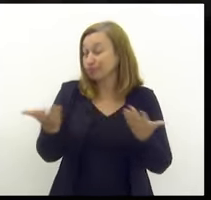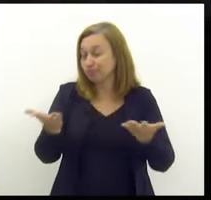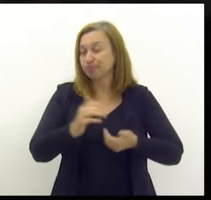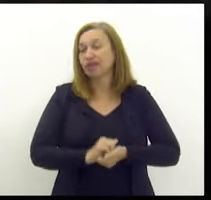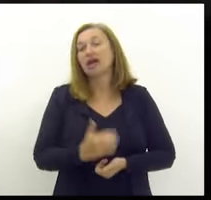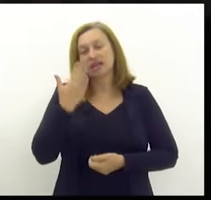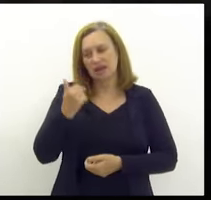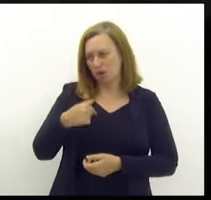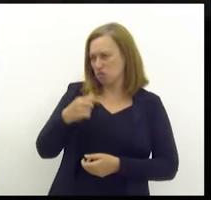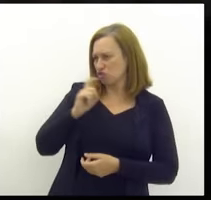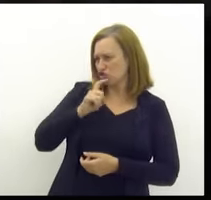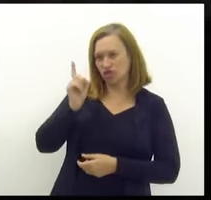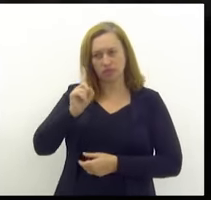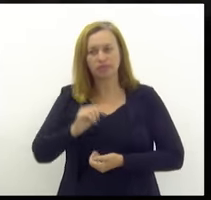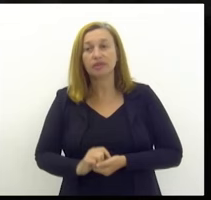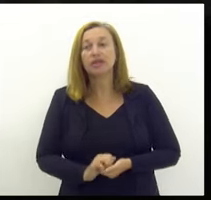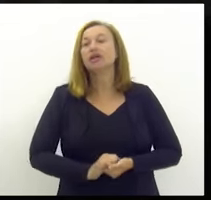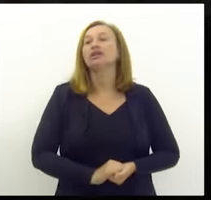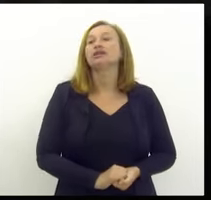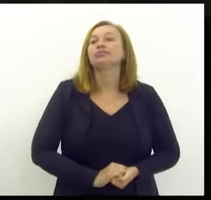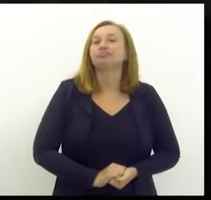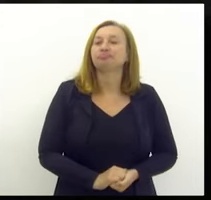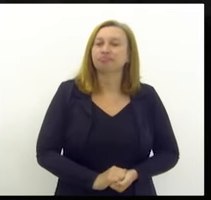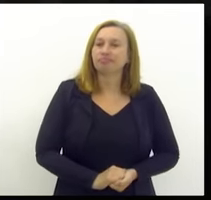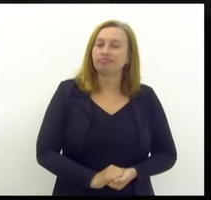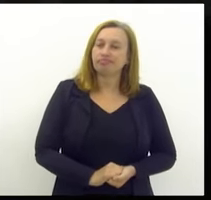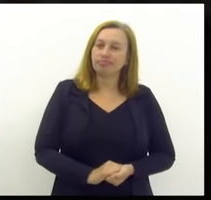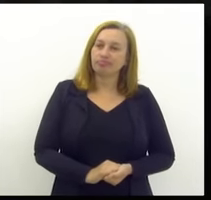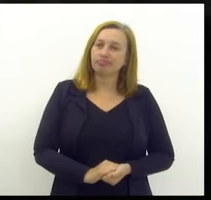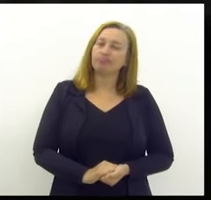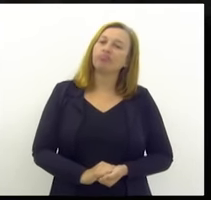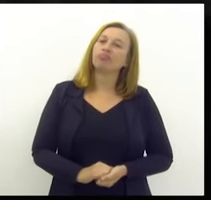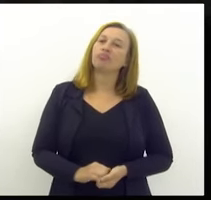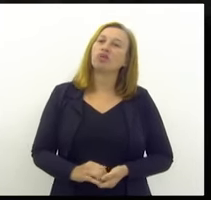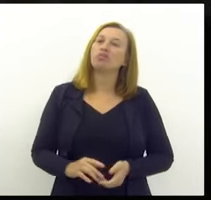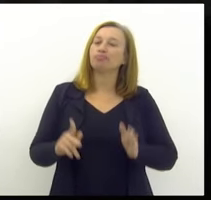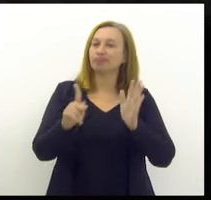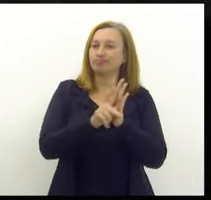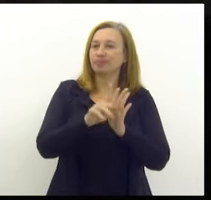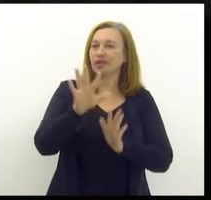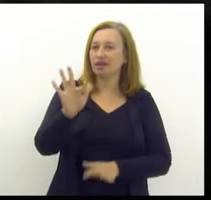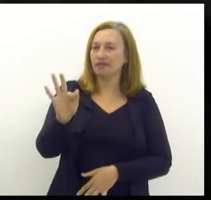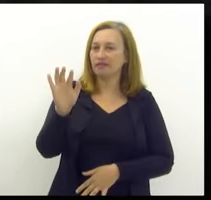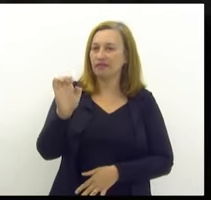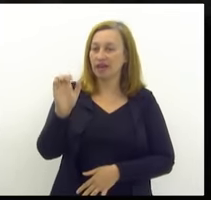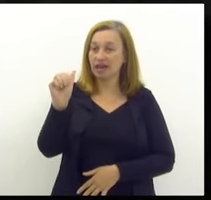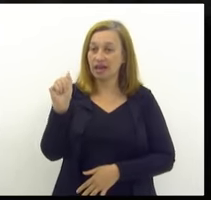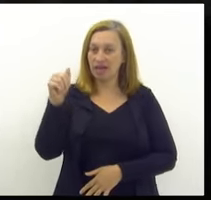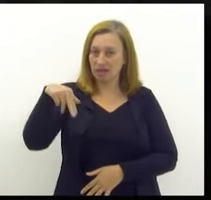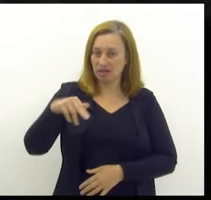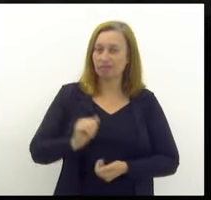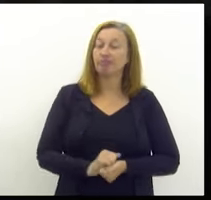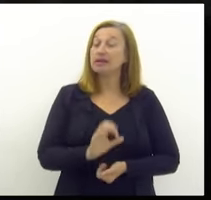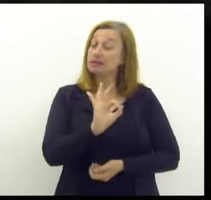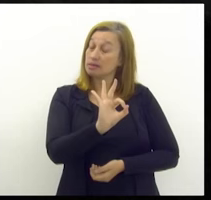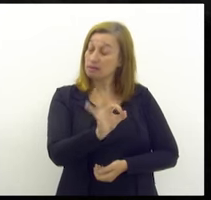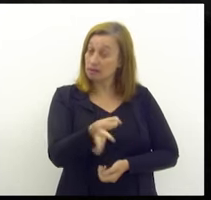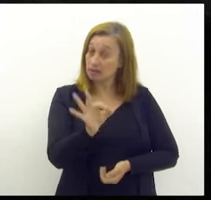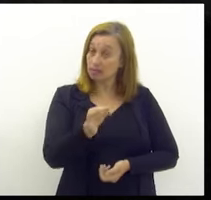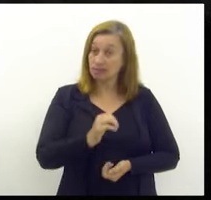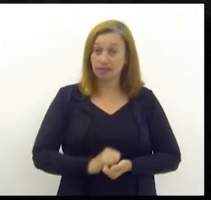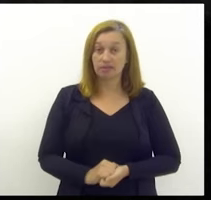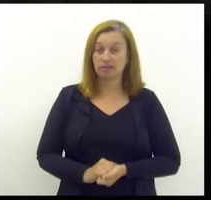mentindo dito isso o projeto do fec evidentemente